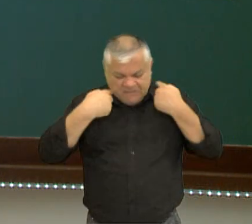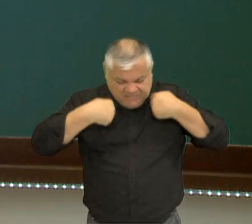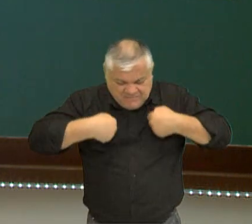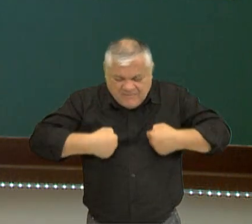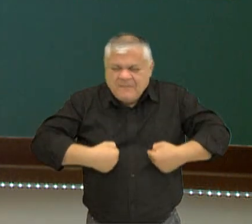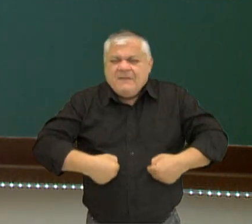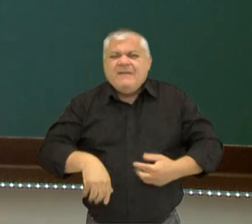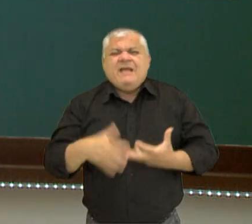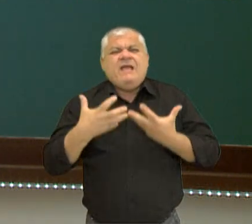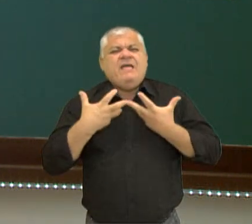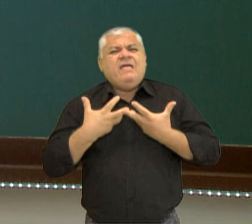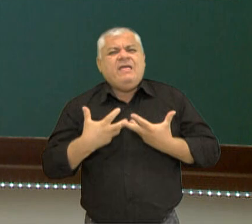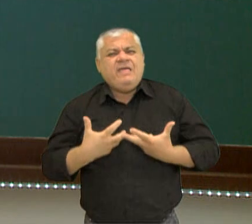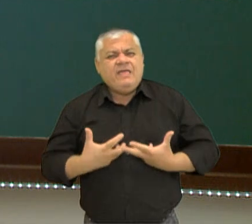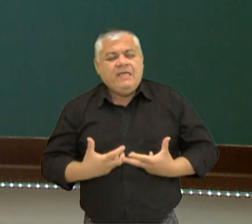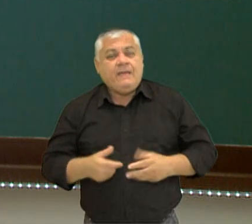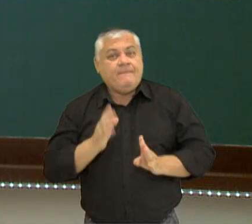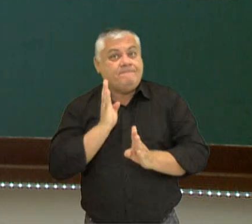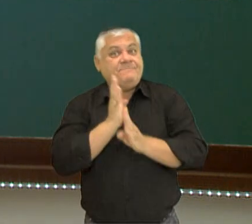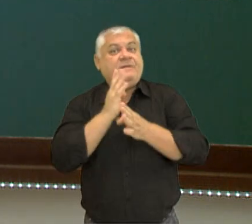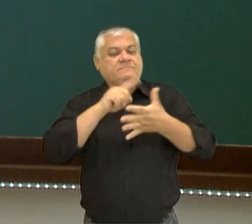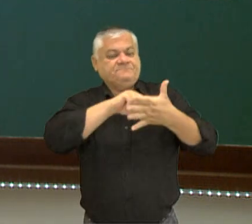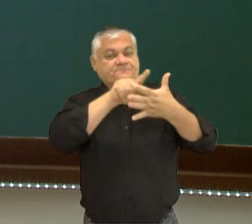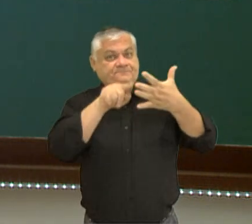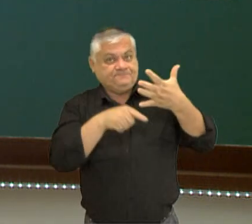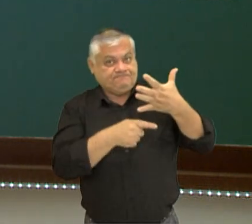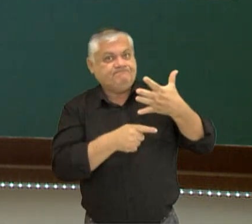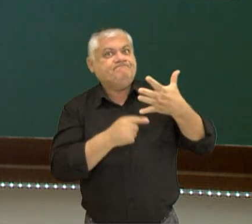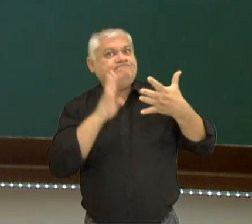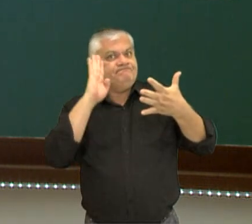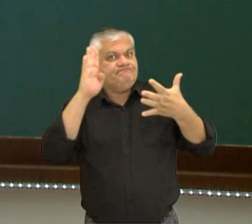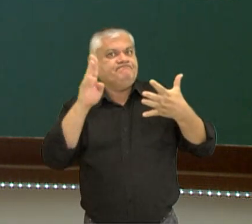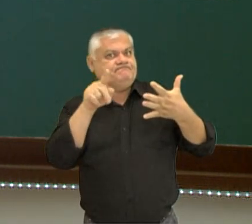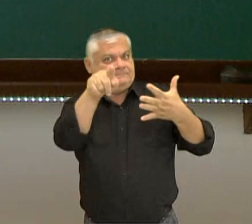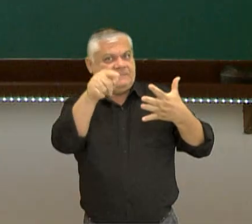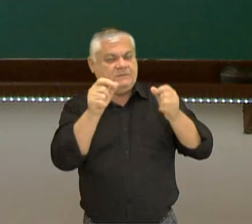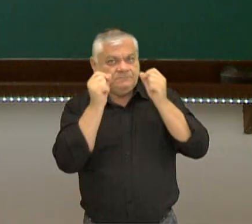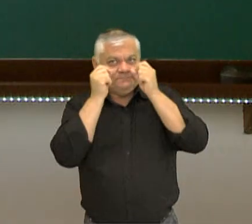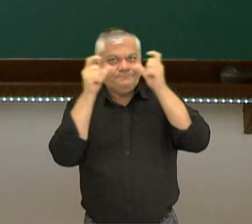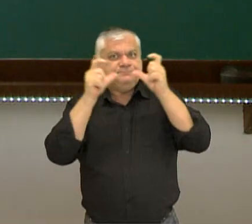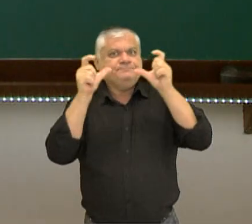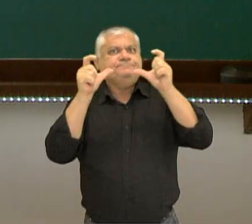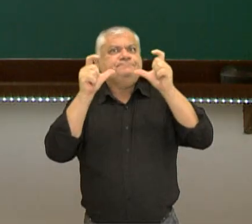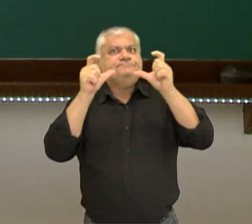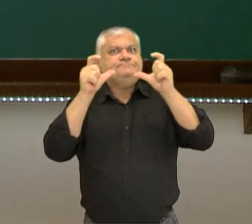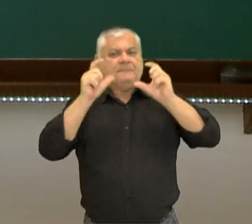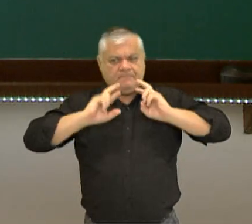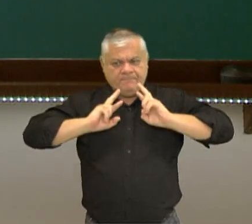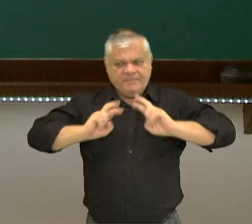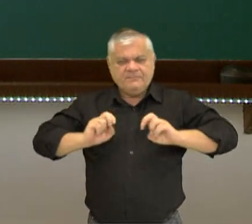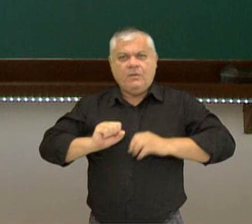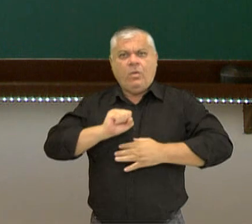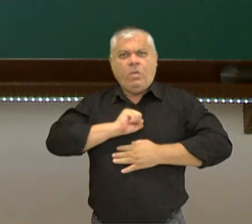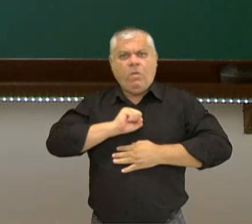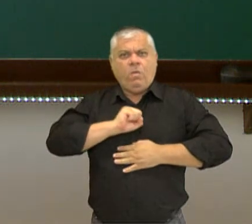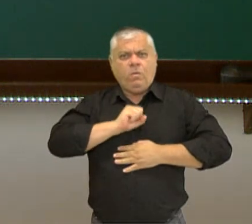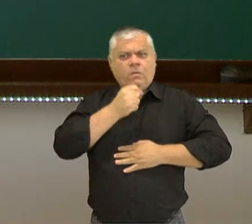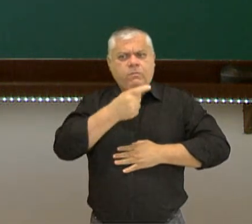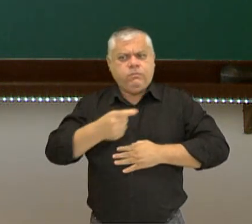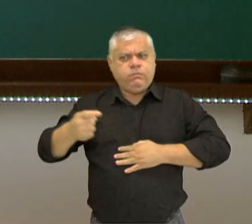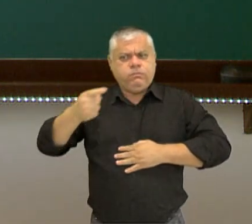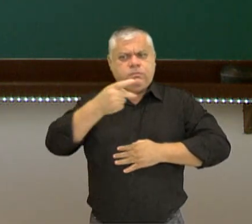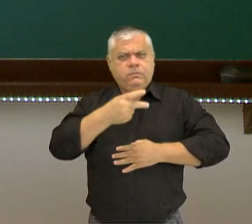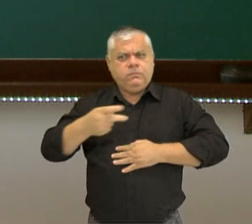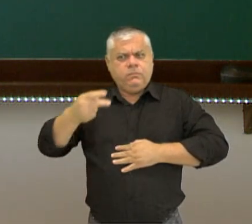todo cansado. Esses são os principais sintomas. Então, ao perceber uma tosse que já fazem 3 semanas